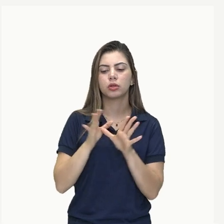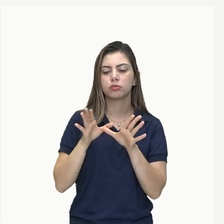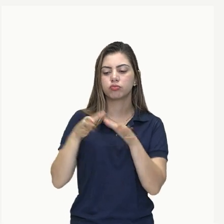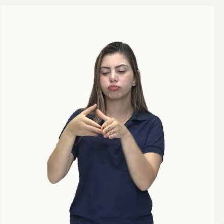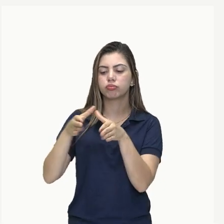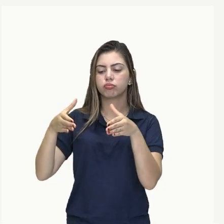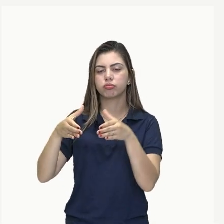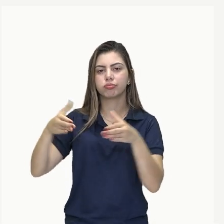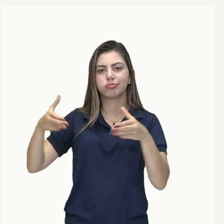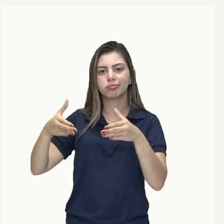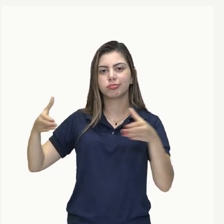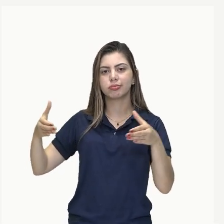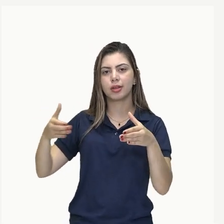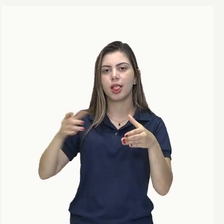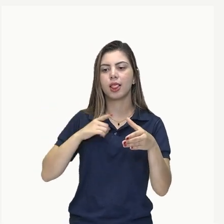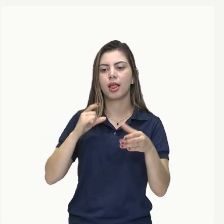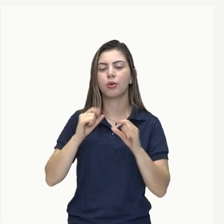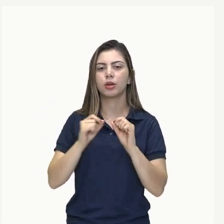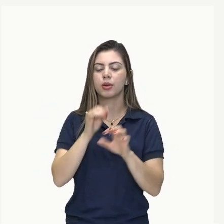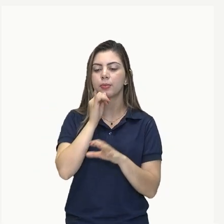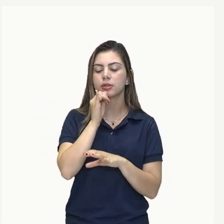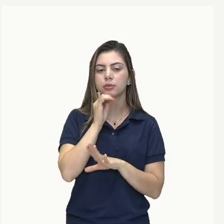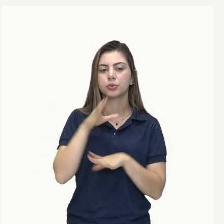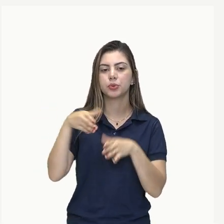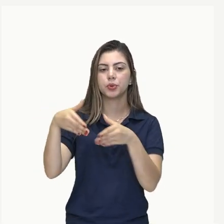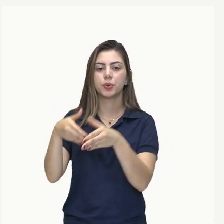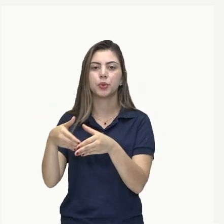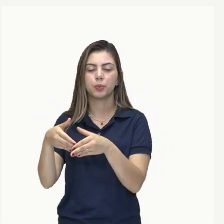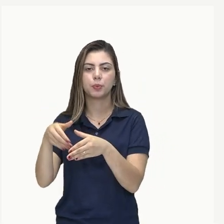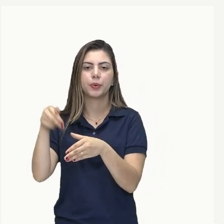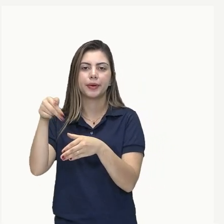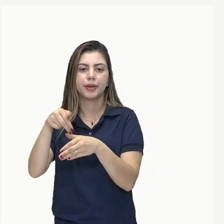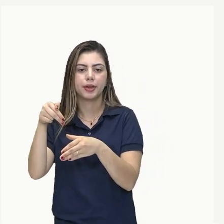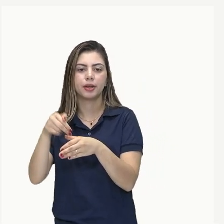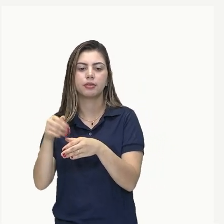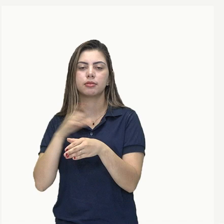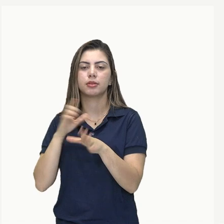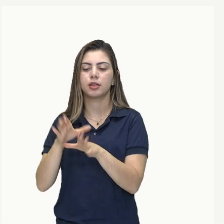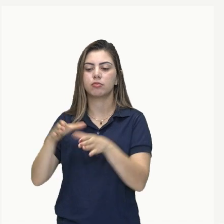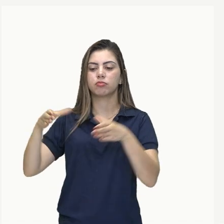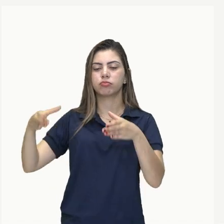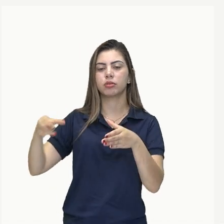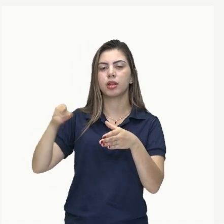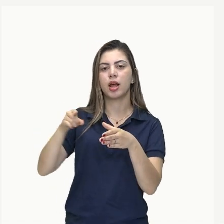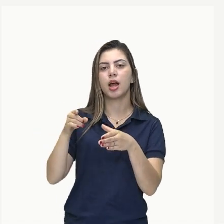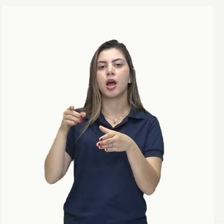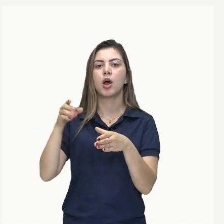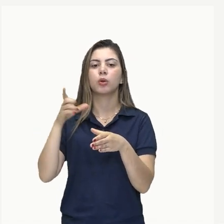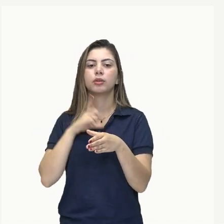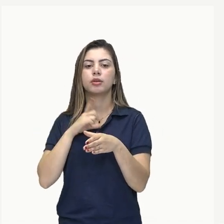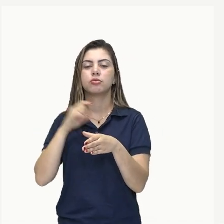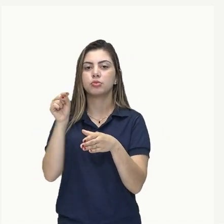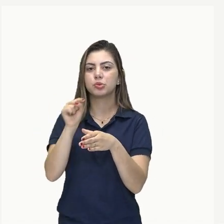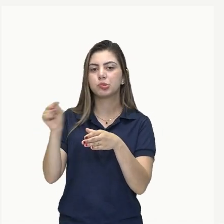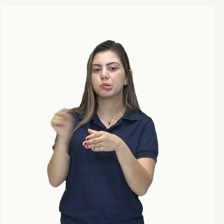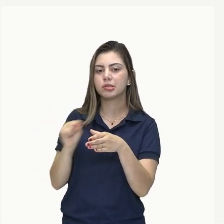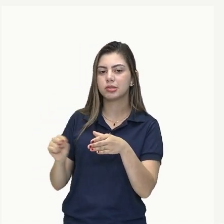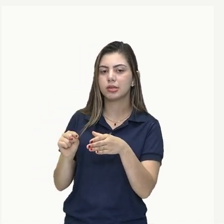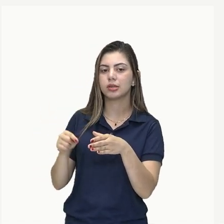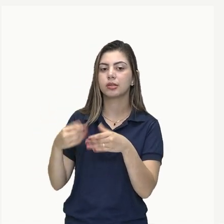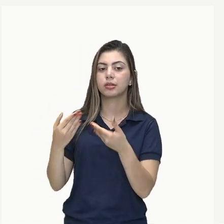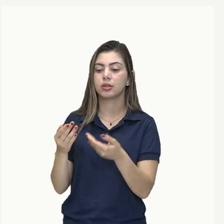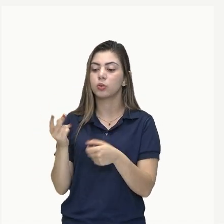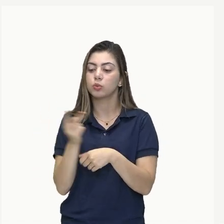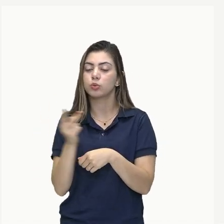né? Então, o conjunto dos números naturais, ele está dentro dos números inteiros. Tanto os naturais quanto